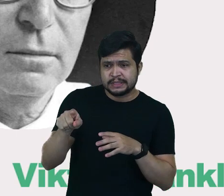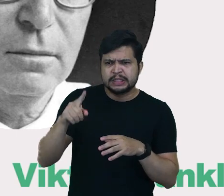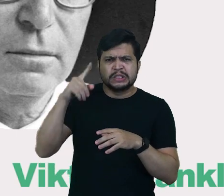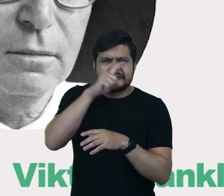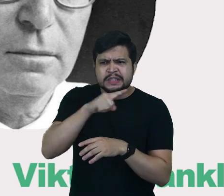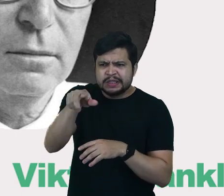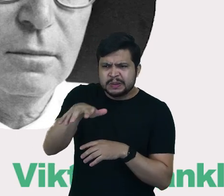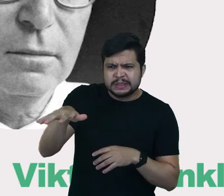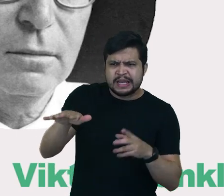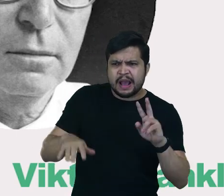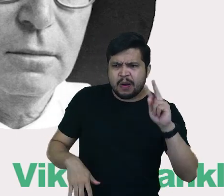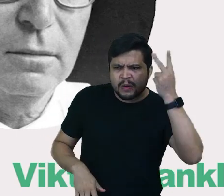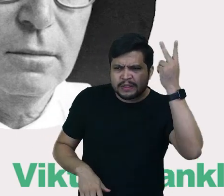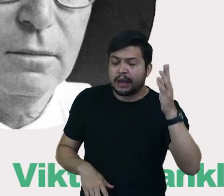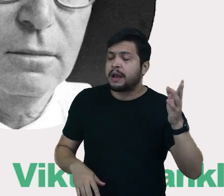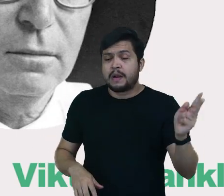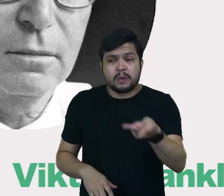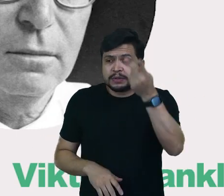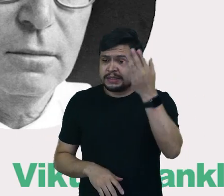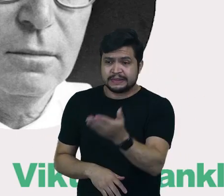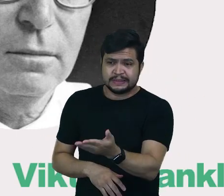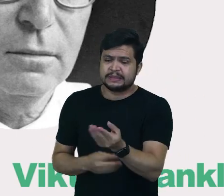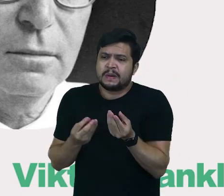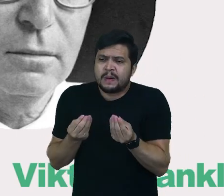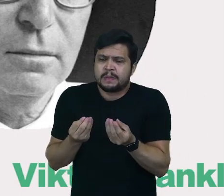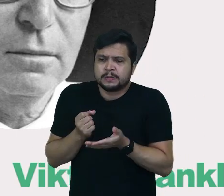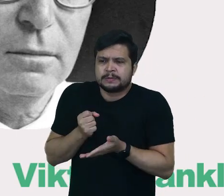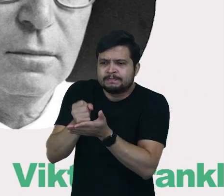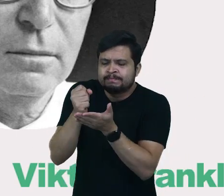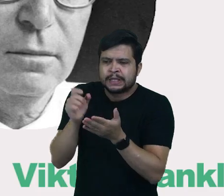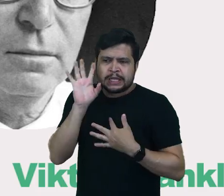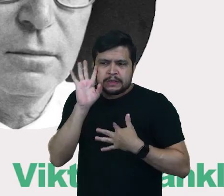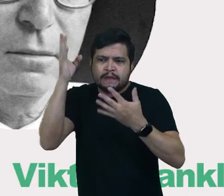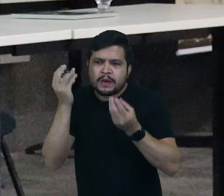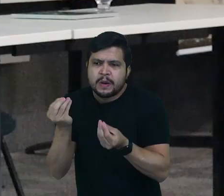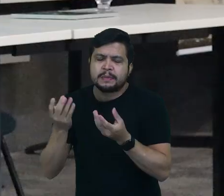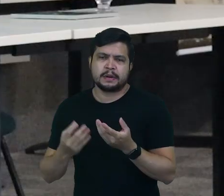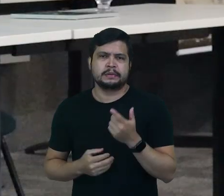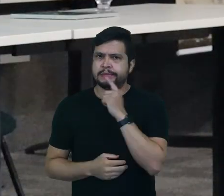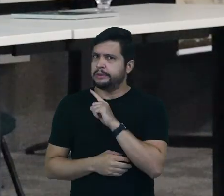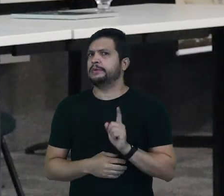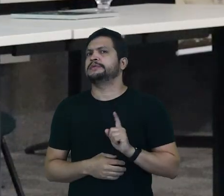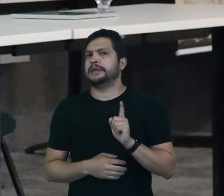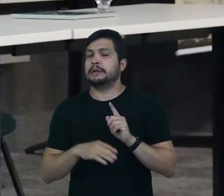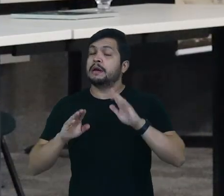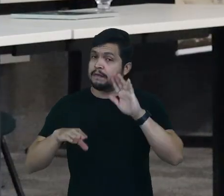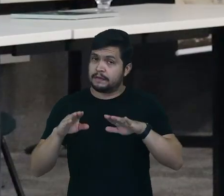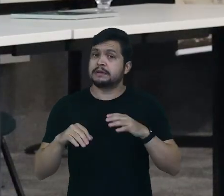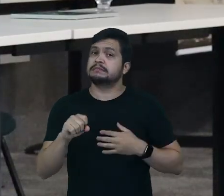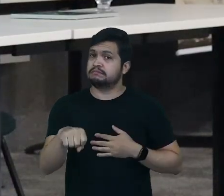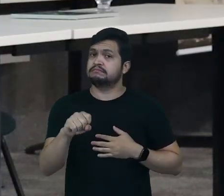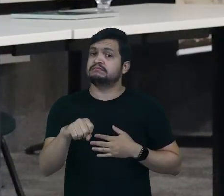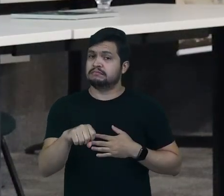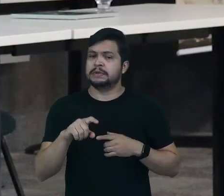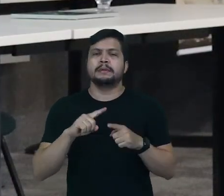situação melhor. Então, a gente se transforma. Então, chega um ponto que a gente já fez 30 anos na zootecnia.